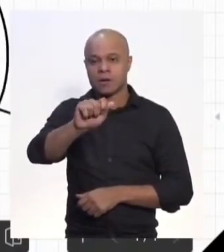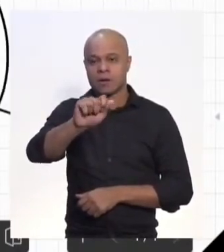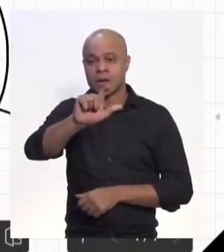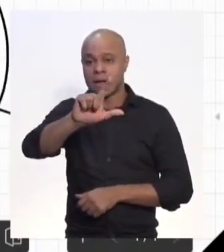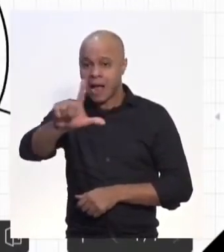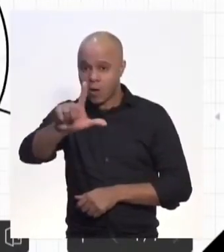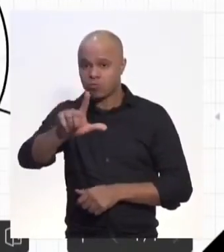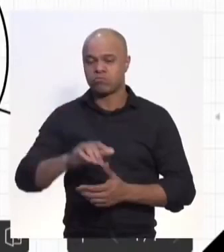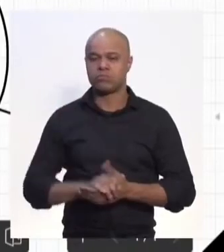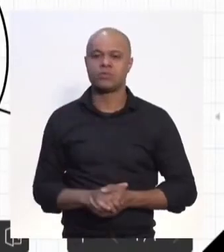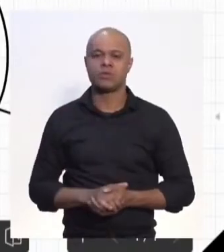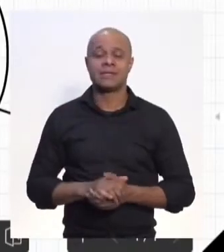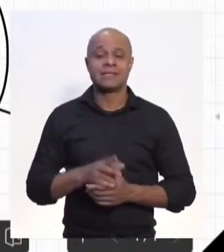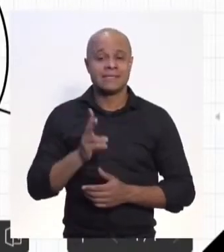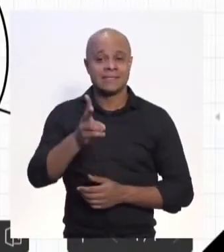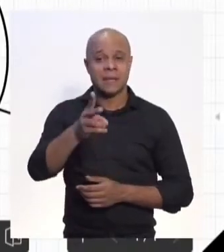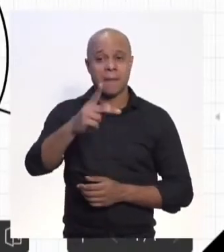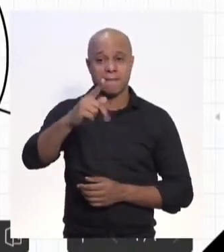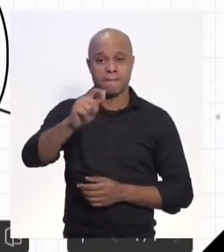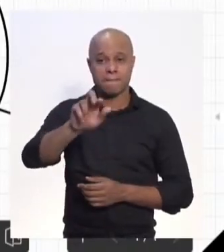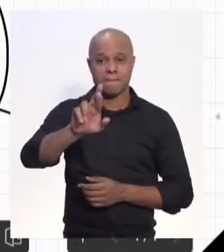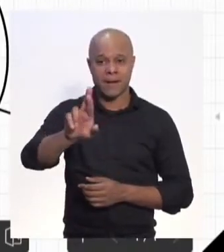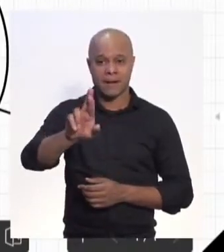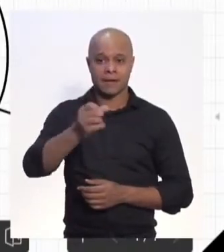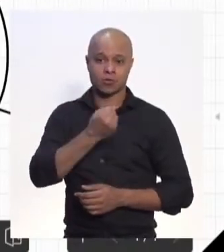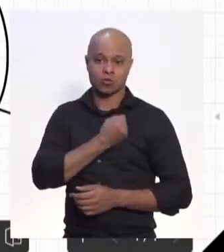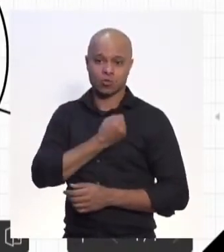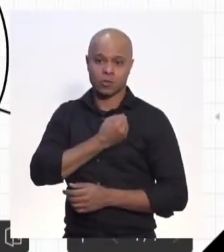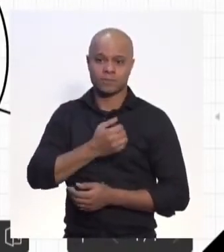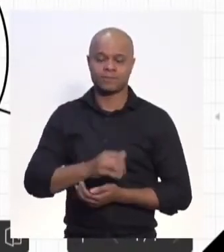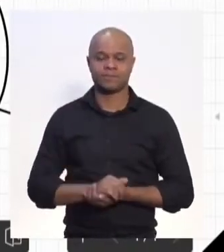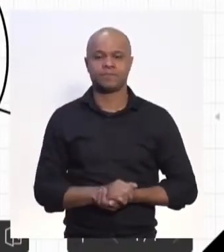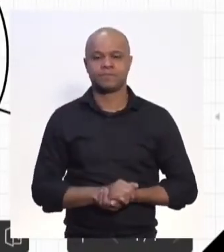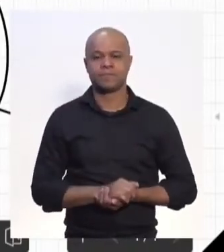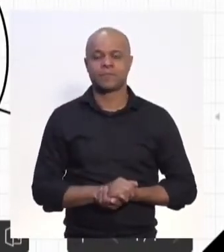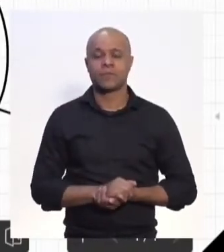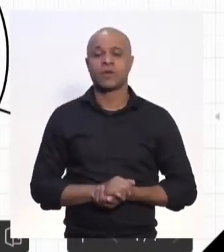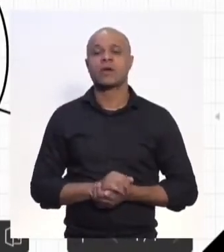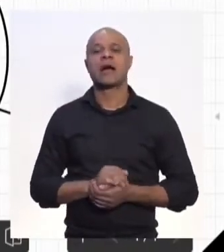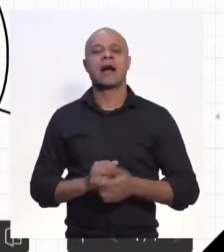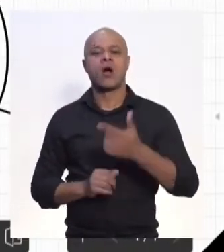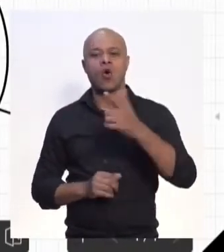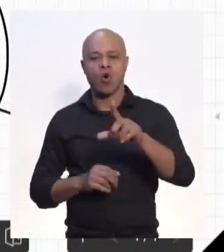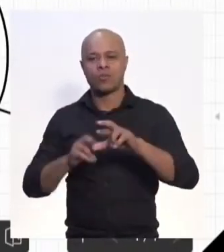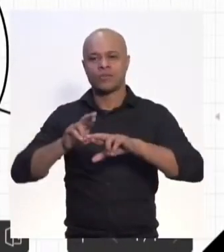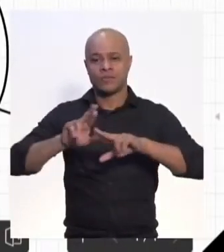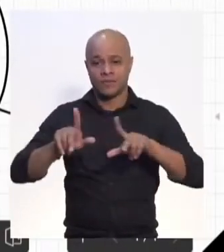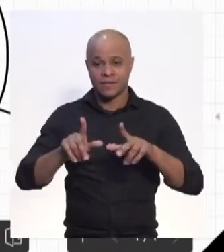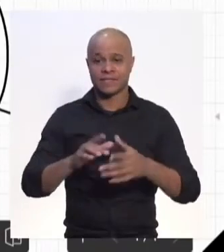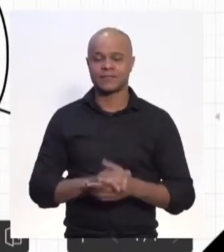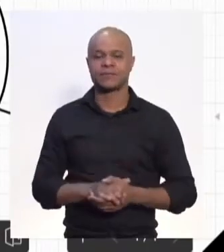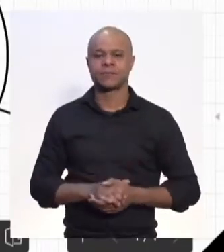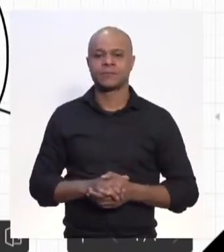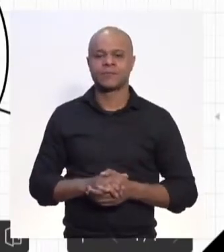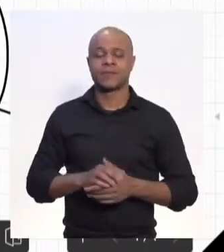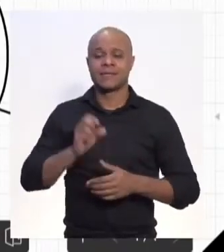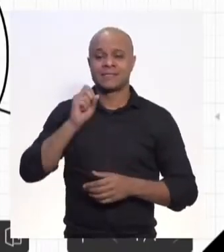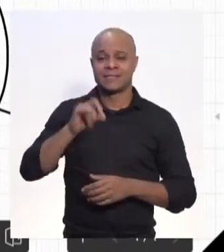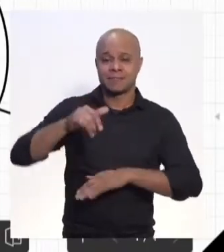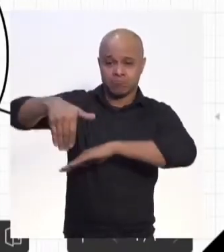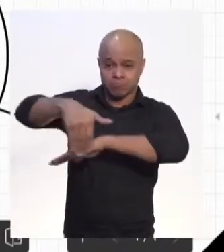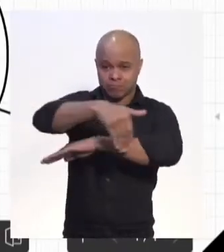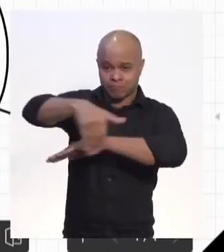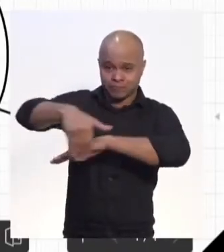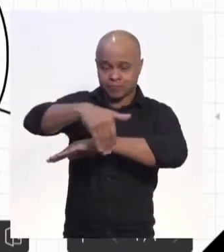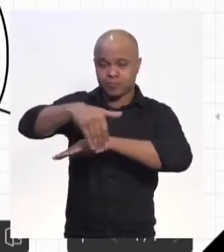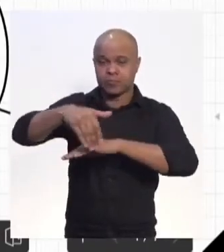são circulares, ó, tá vendo? E aí o que acontece? Você está circulando numa rodovia,